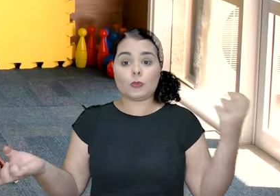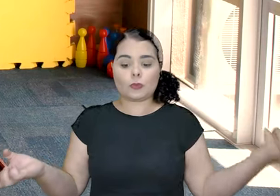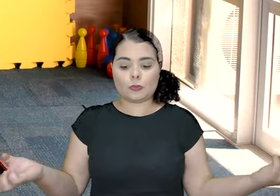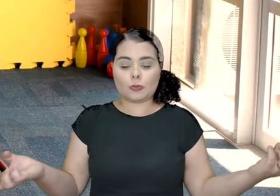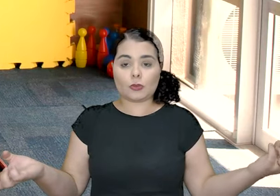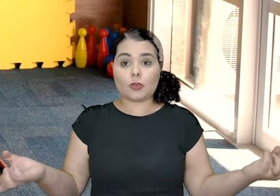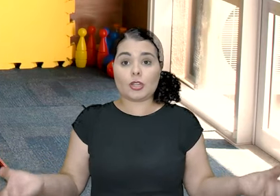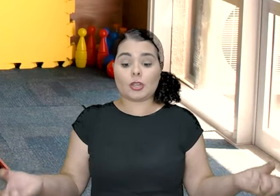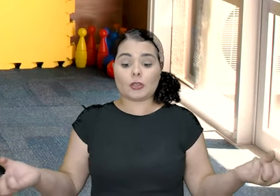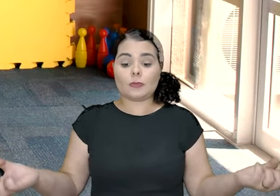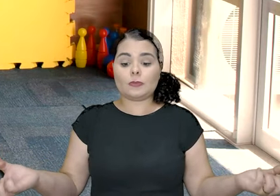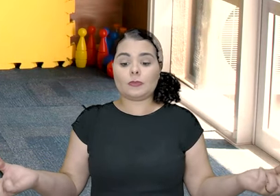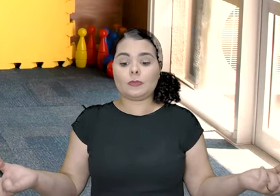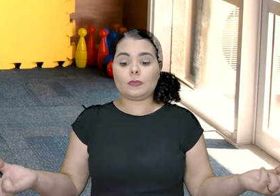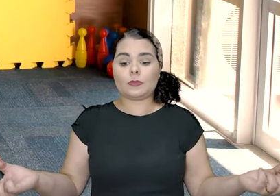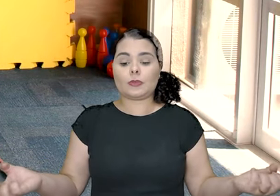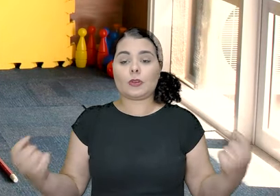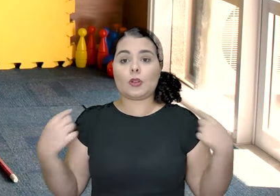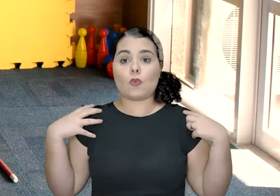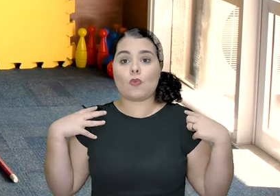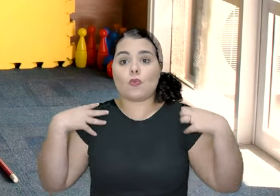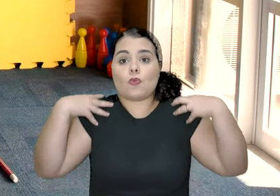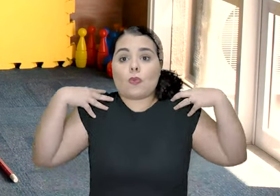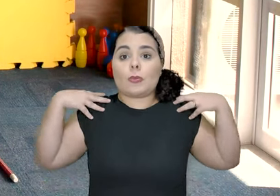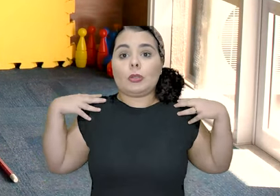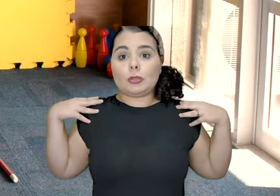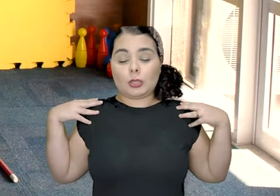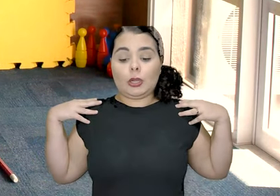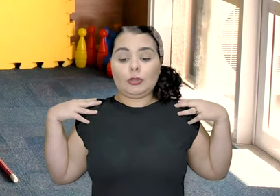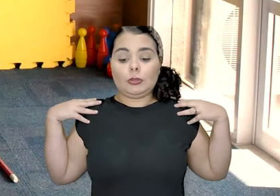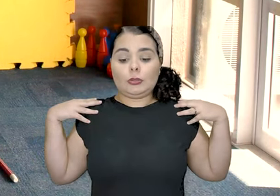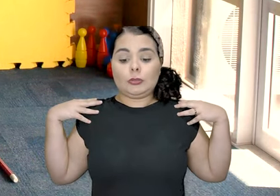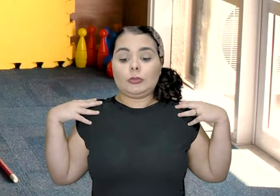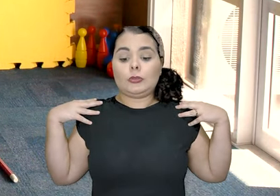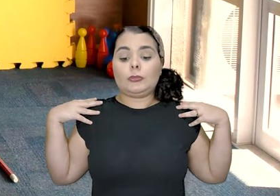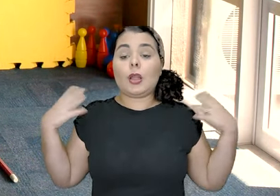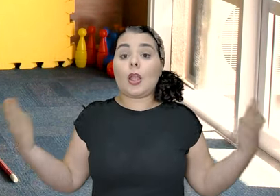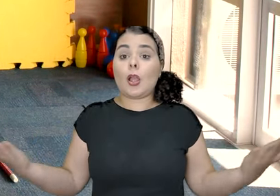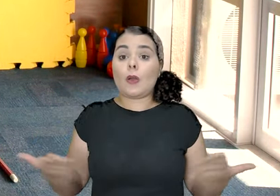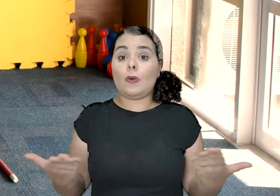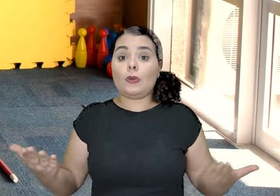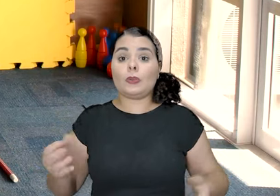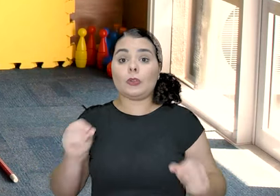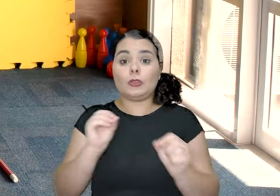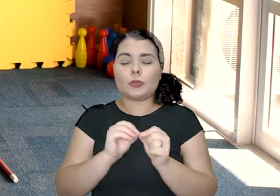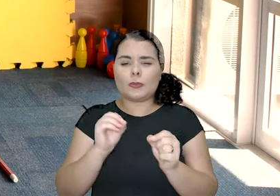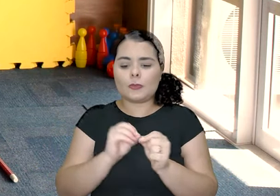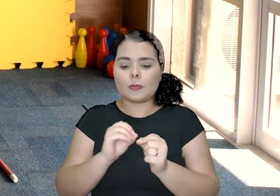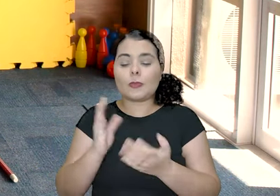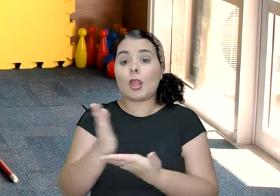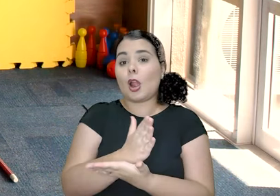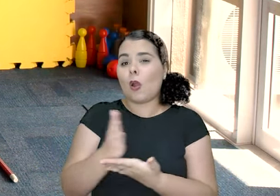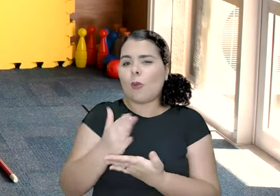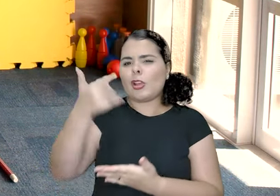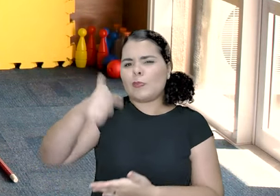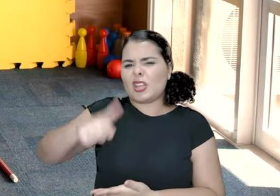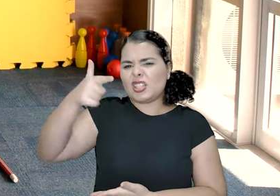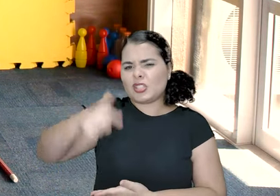para baixo, gira o ombro para trás, a gente vai fazer algumas